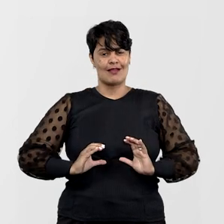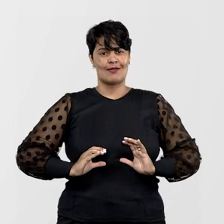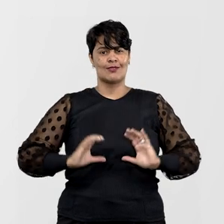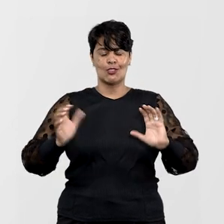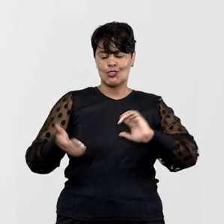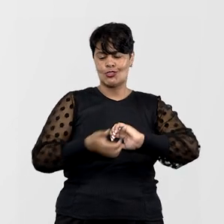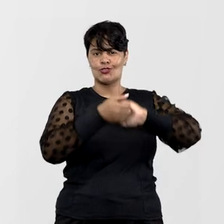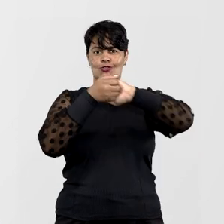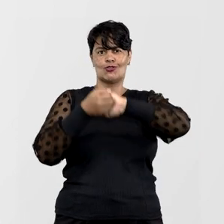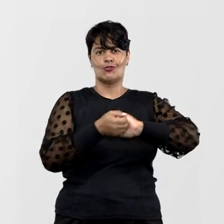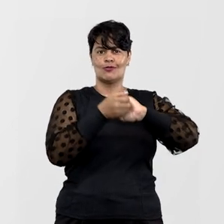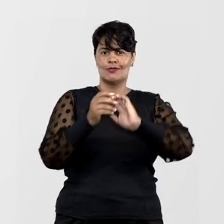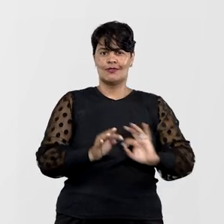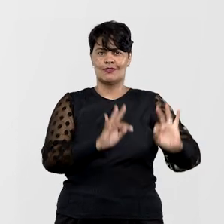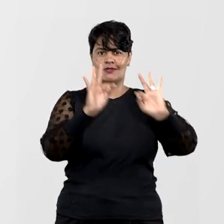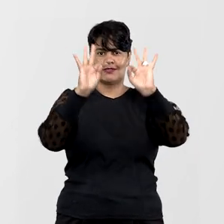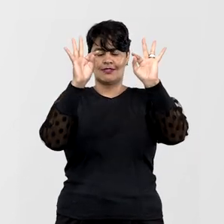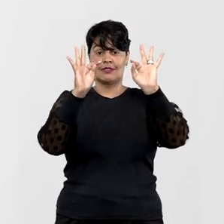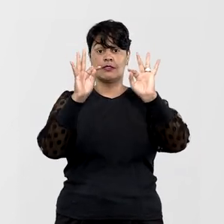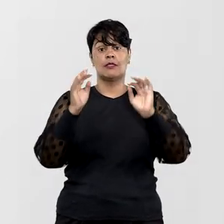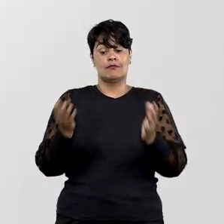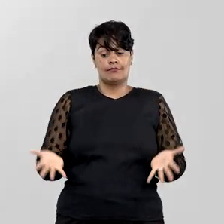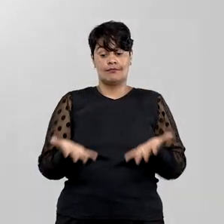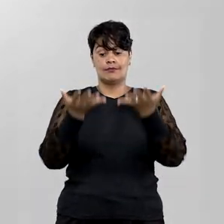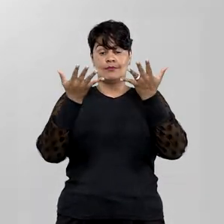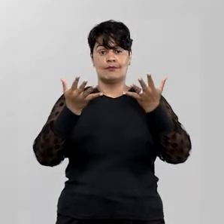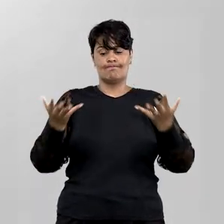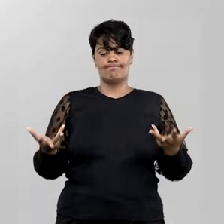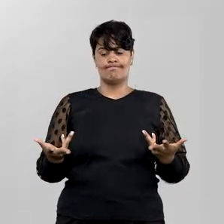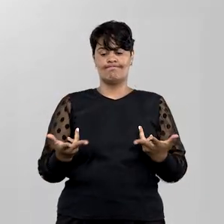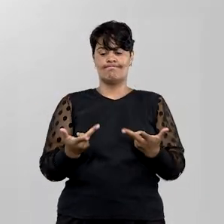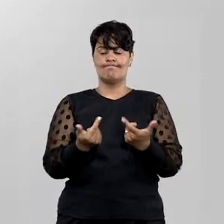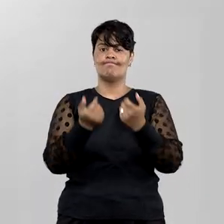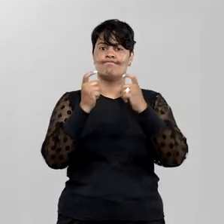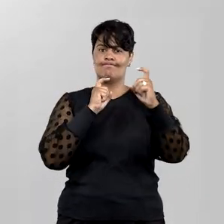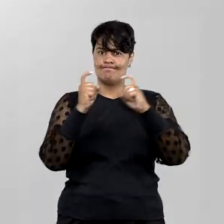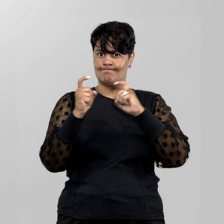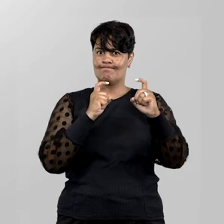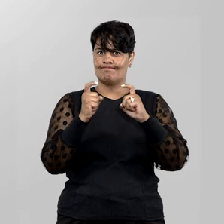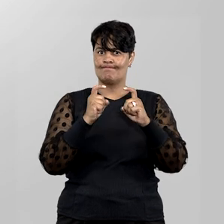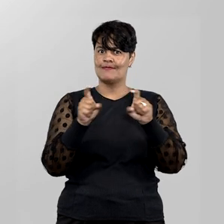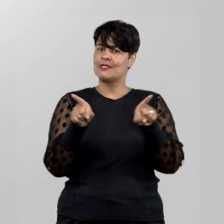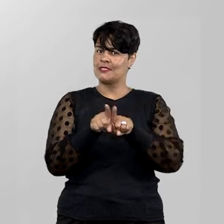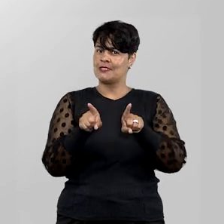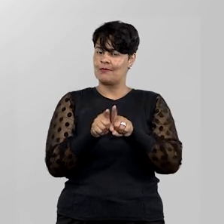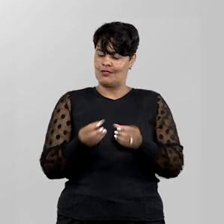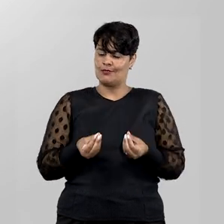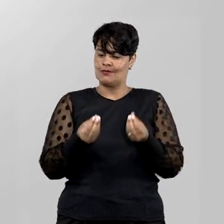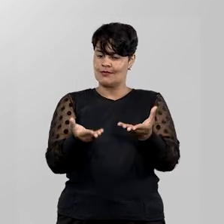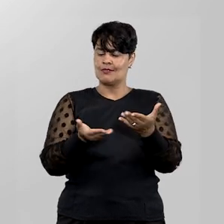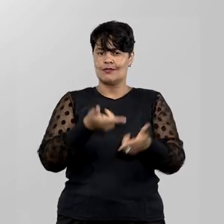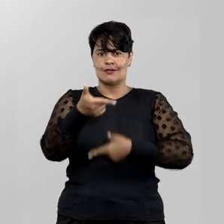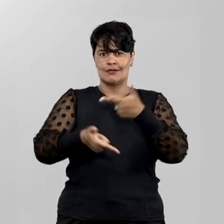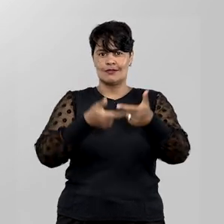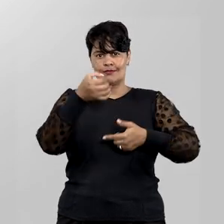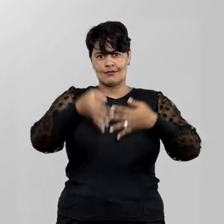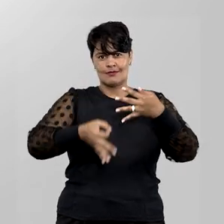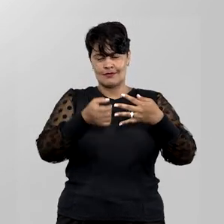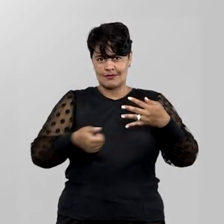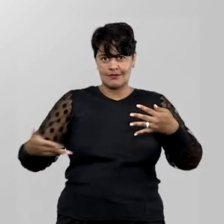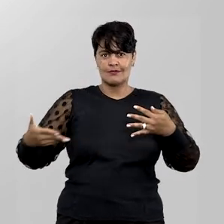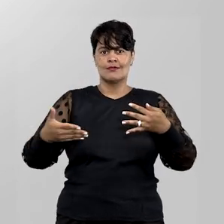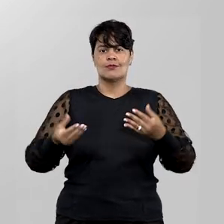Cidadania, de mãos dadas com a tecnologia, promovendo eficiência administrativa e qualidade na prestação